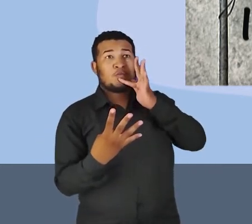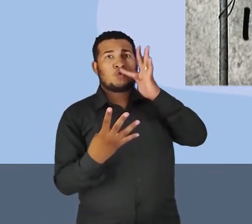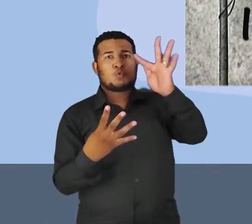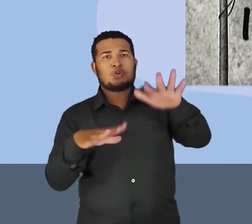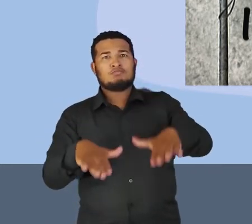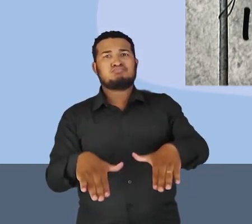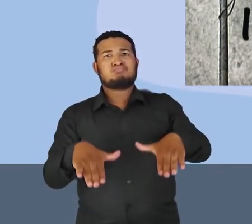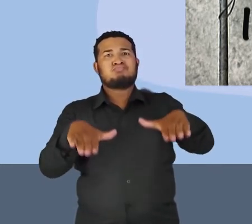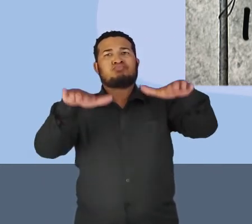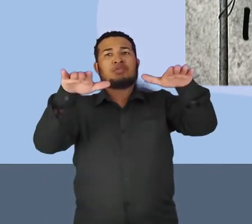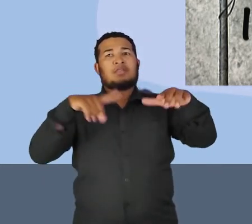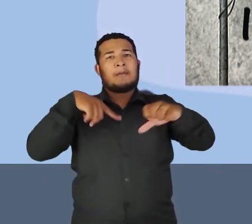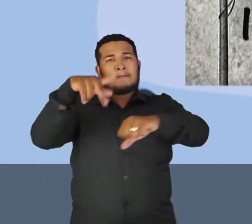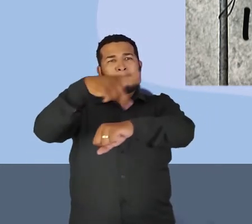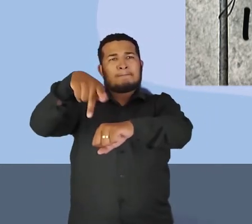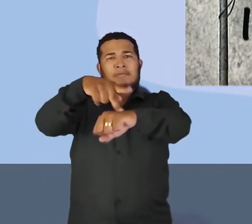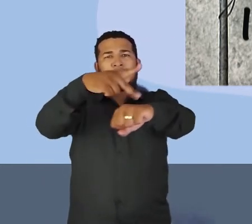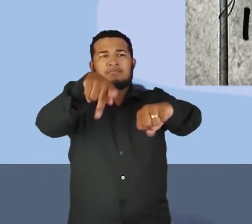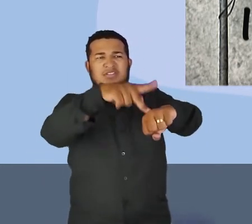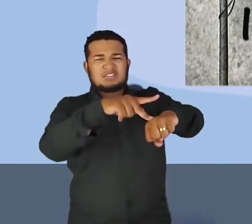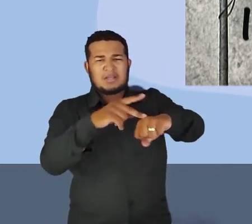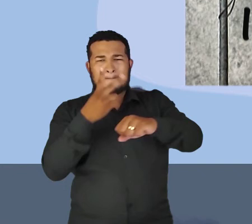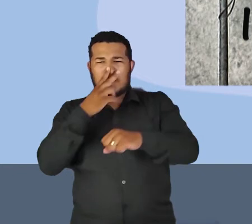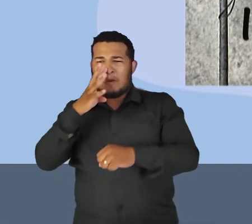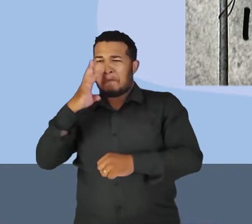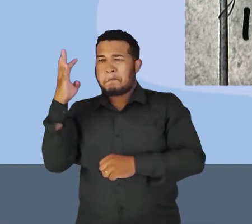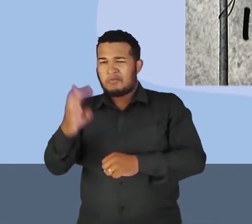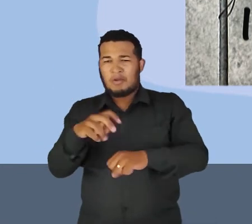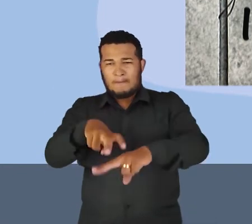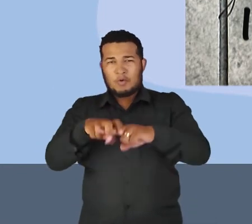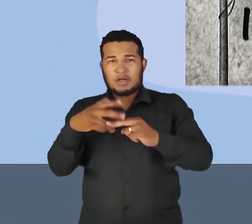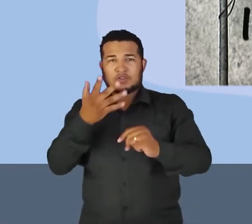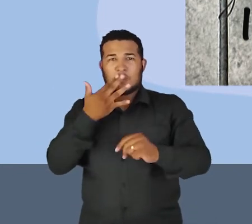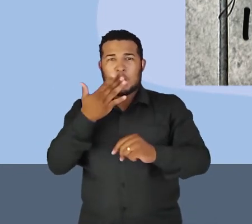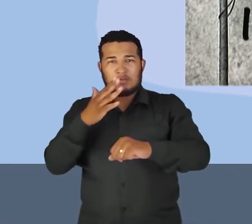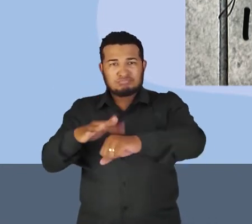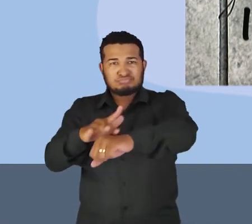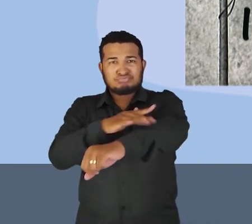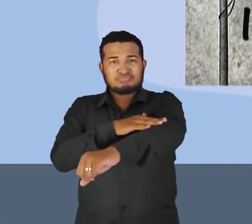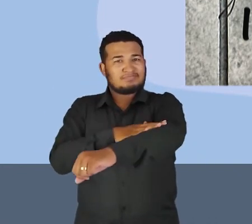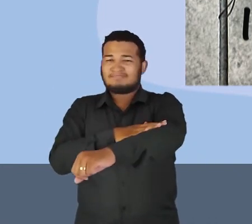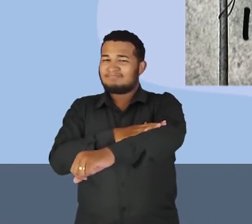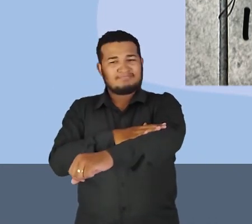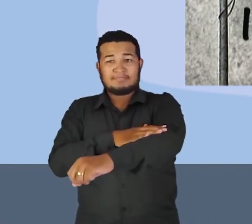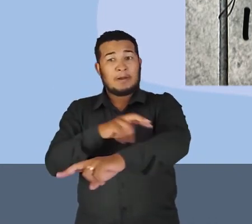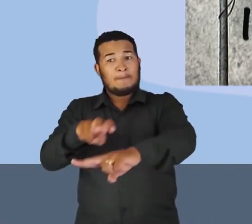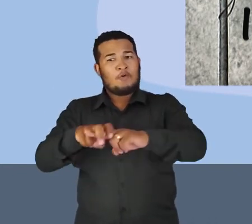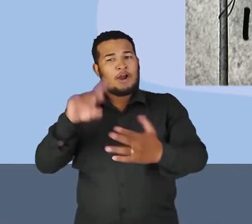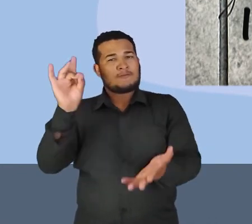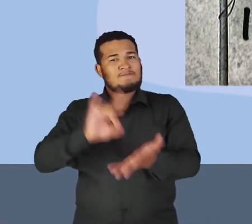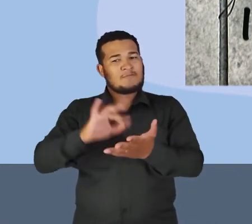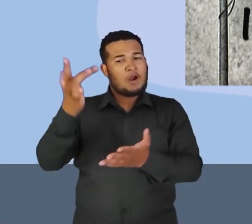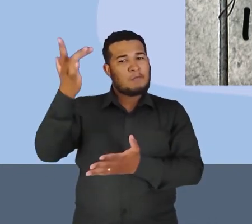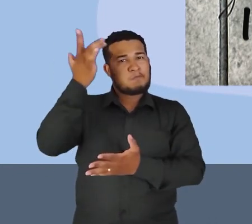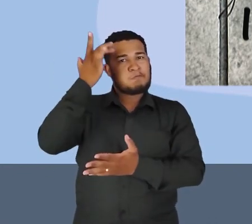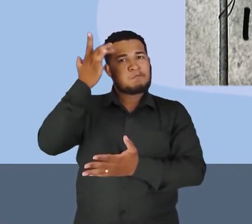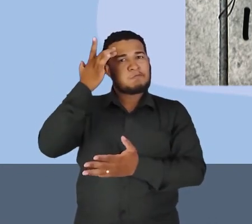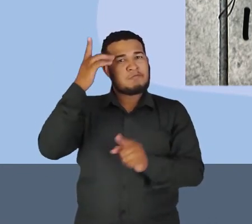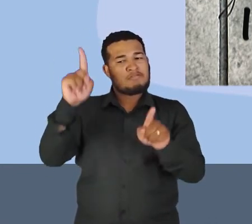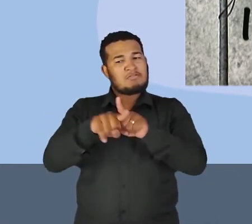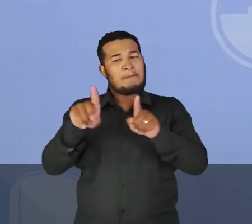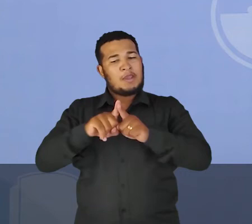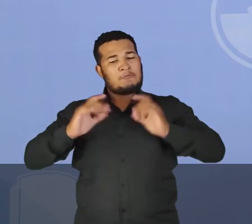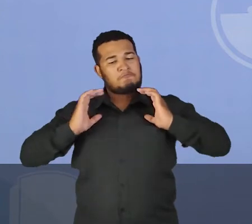numa nação onde não serão julgados pela cor de sua pele, e sim pelo conteúdo do seu caráter.